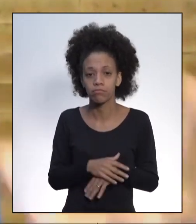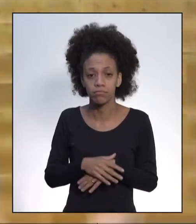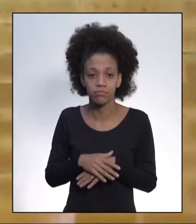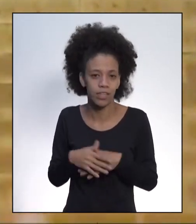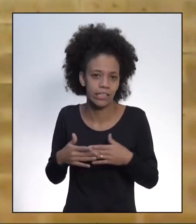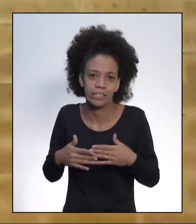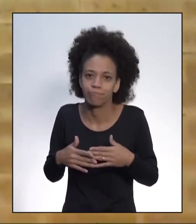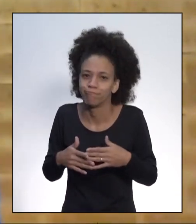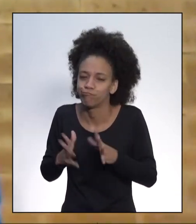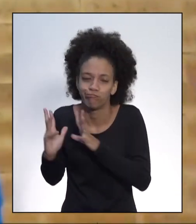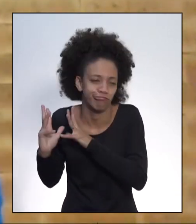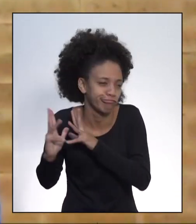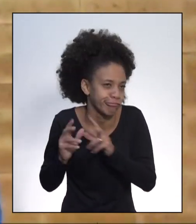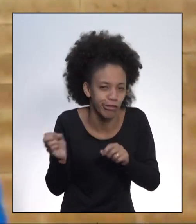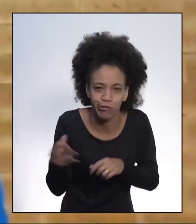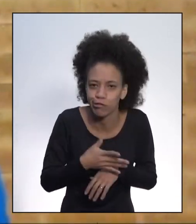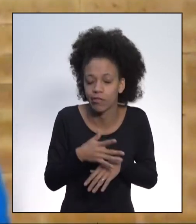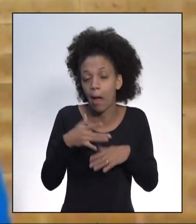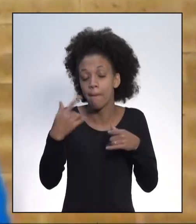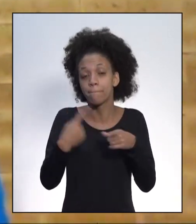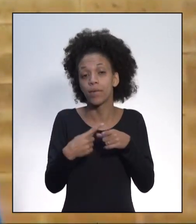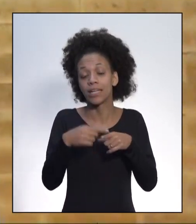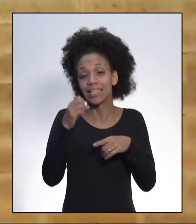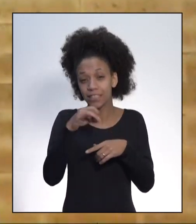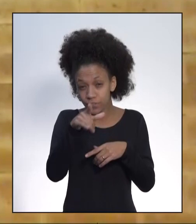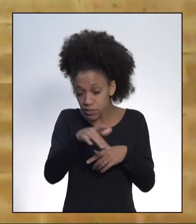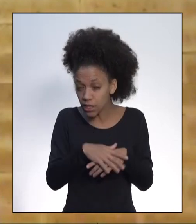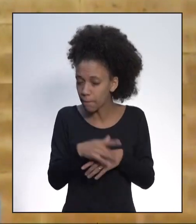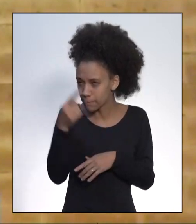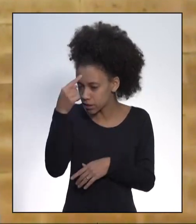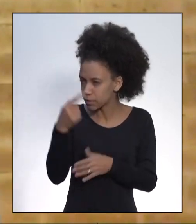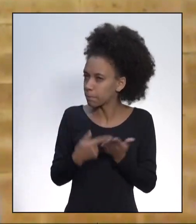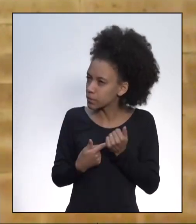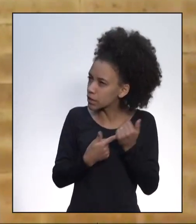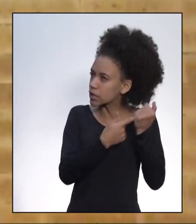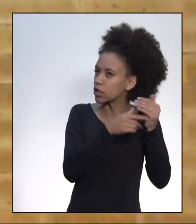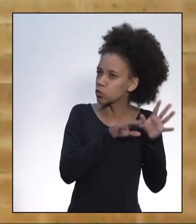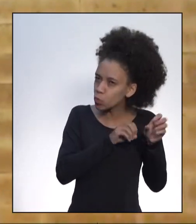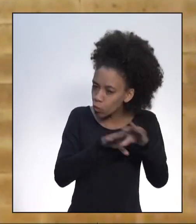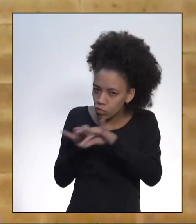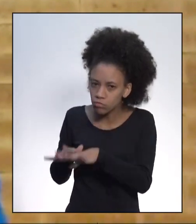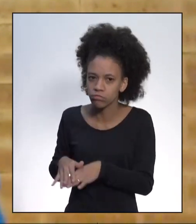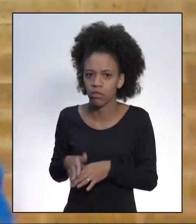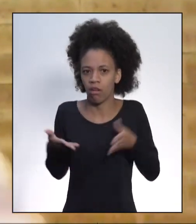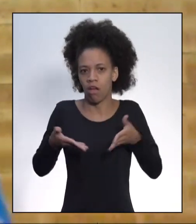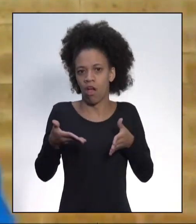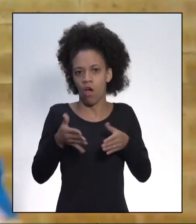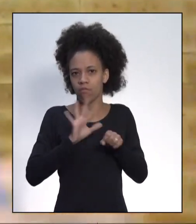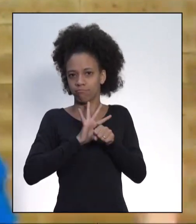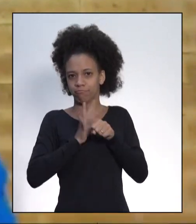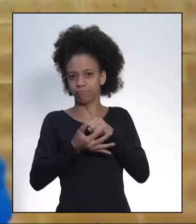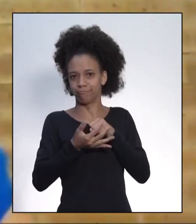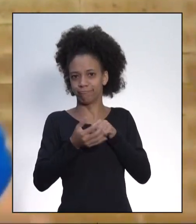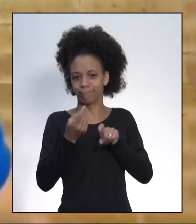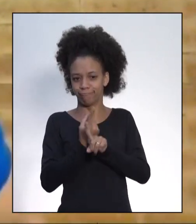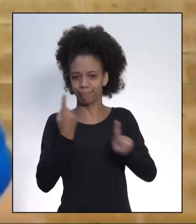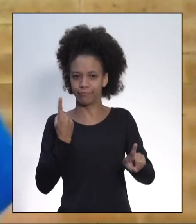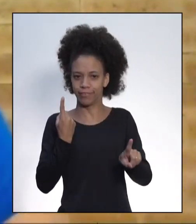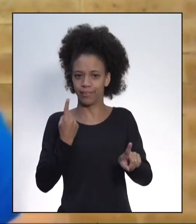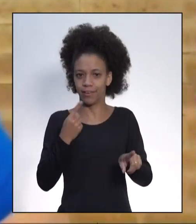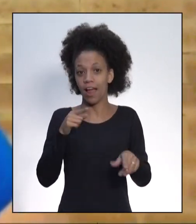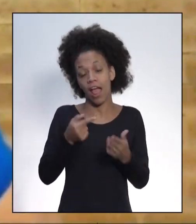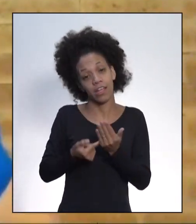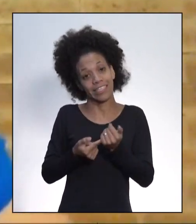algo totalmente novo naquela época, né? Porque se você pensa em tecnologia na educação, esse momento agora de coronavírus, ele acelerou isso. A gente está vendo que agora, se não